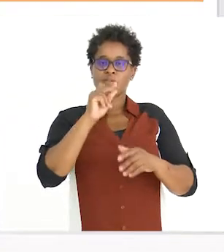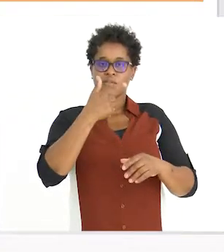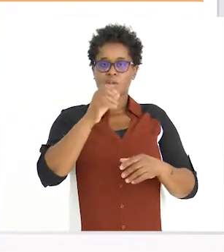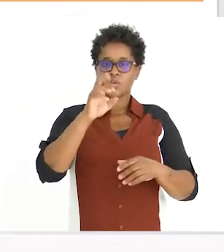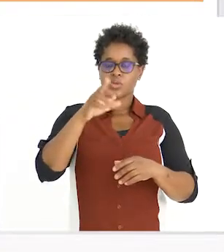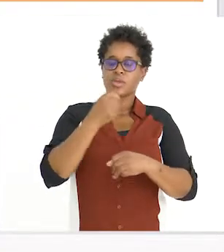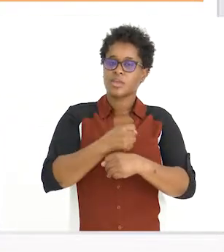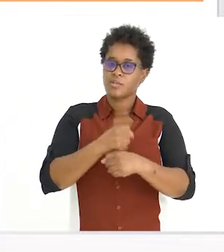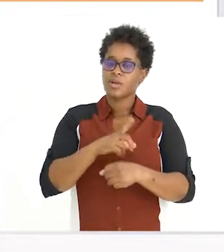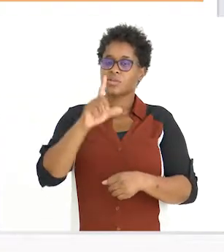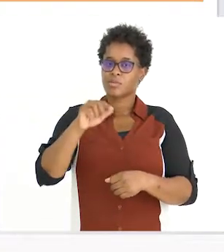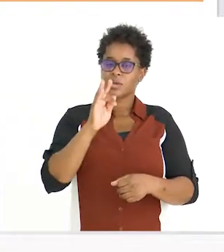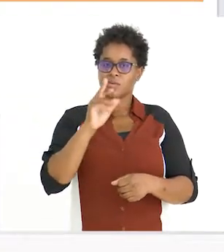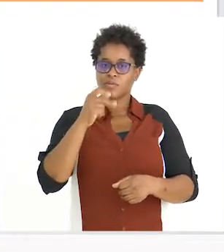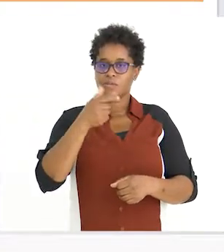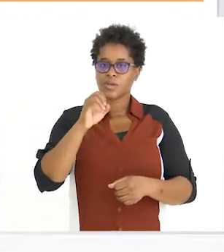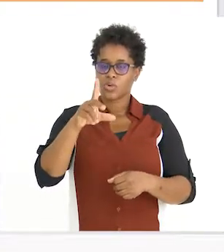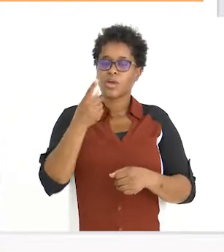trabalho e o fator capital.